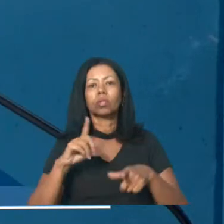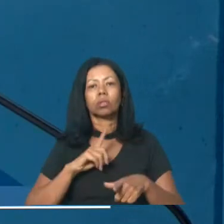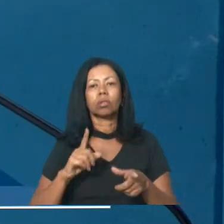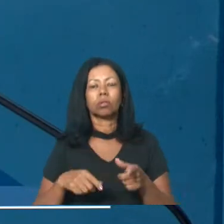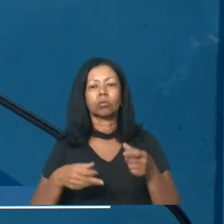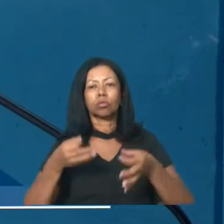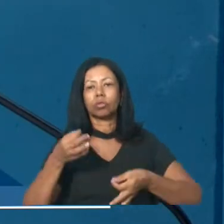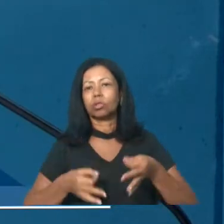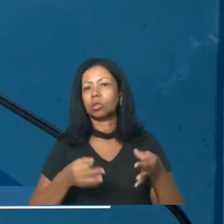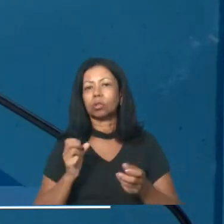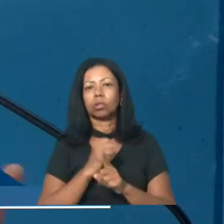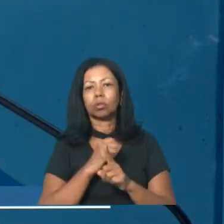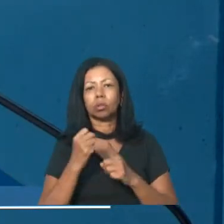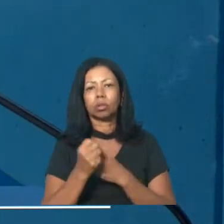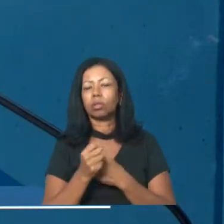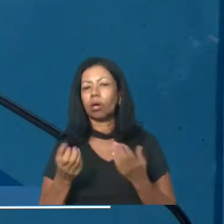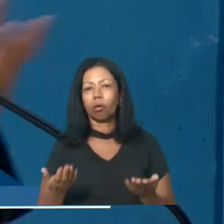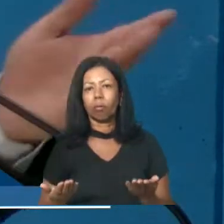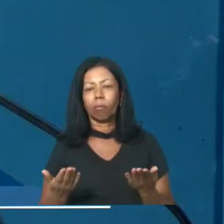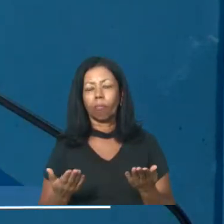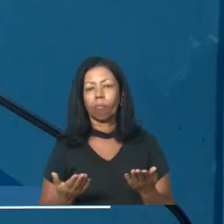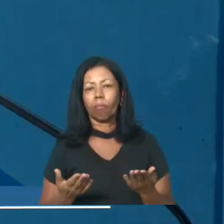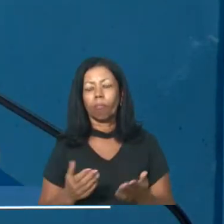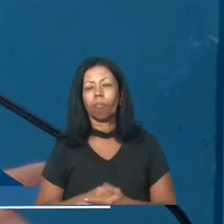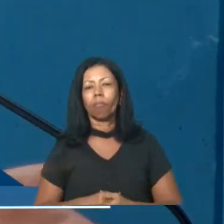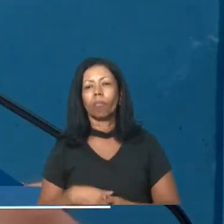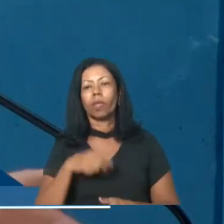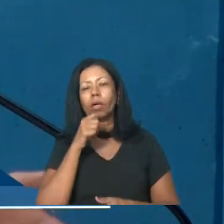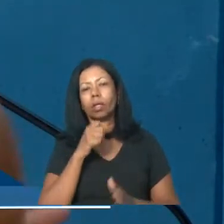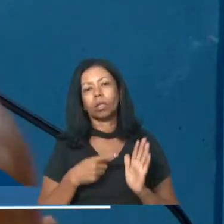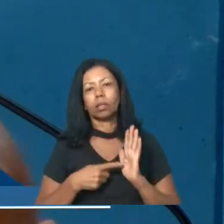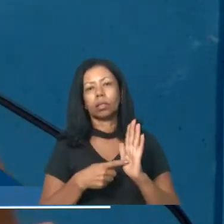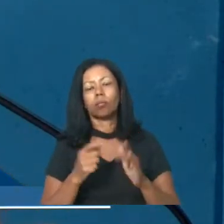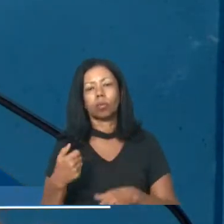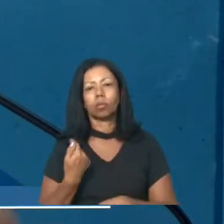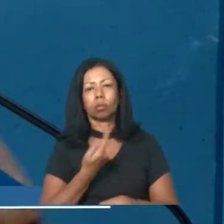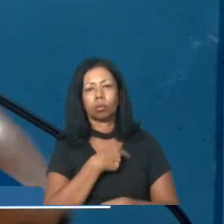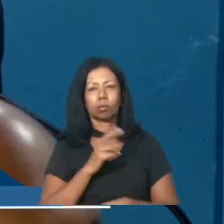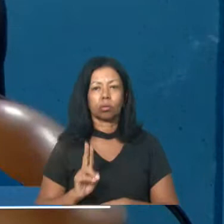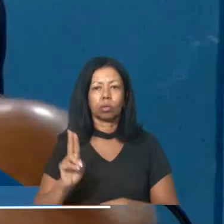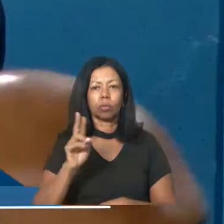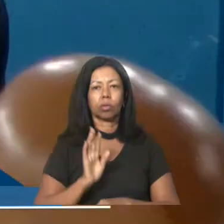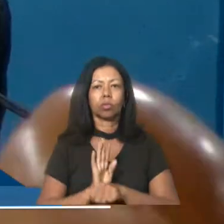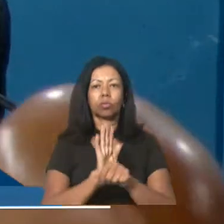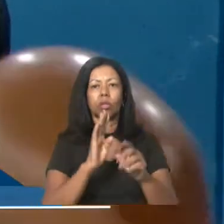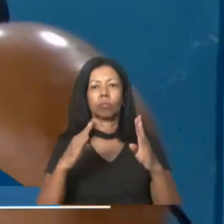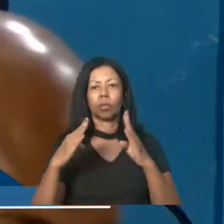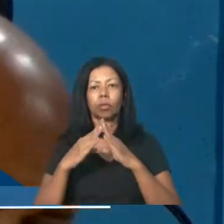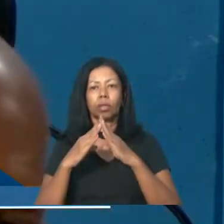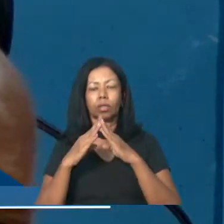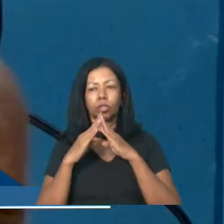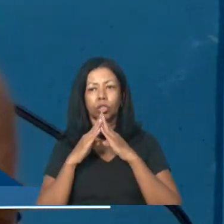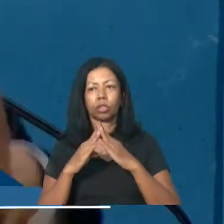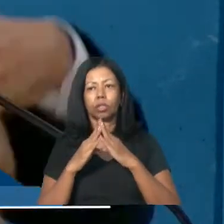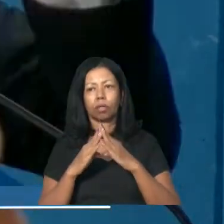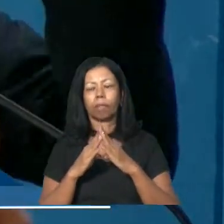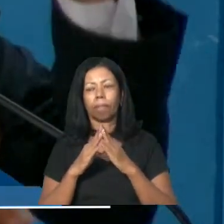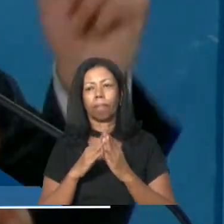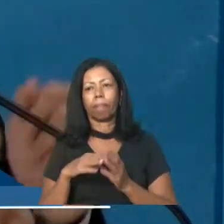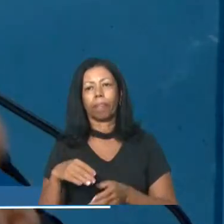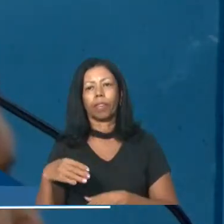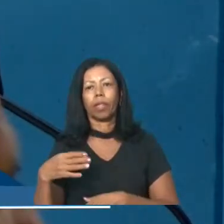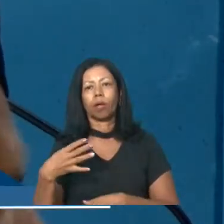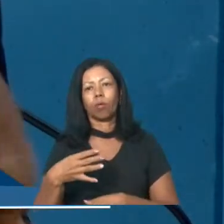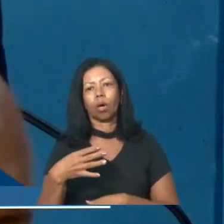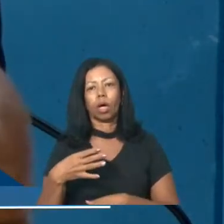nisso? Aí, por exemplo, nós gastamos com o auxílio moradia, Kleber, vai, na ordem dos 4,